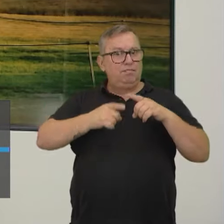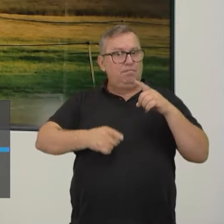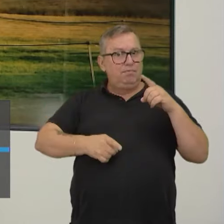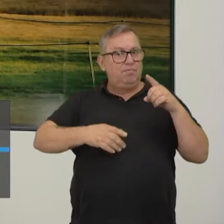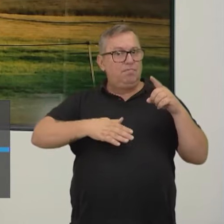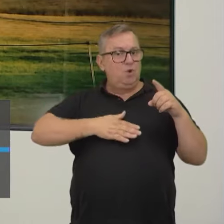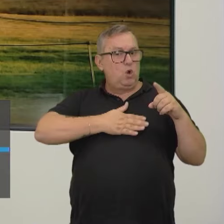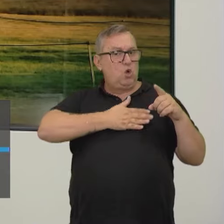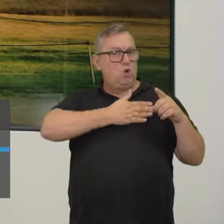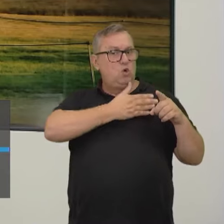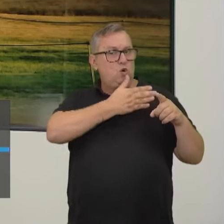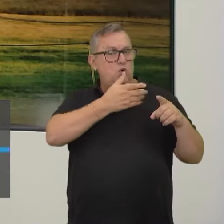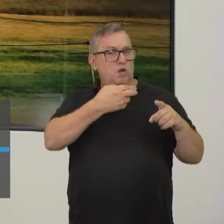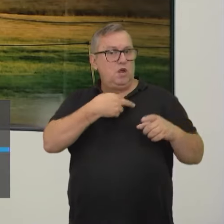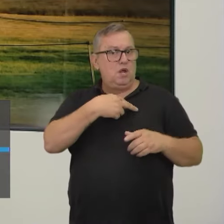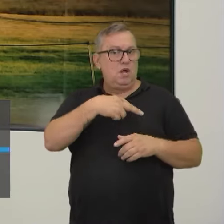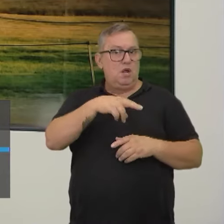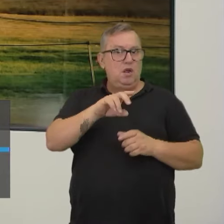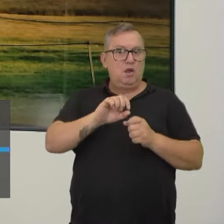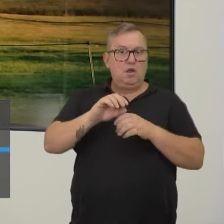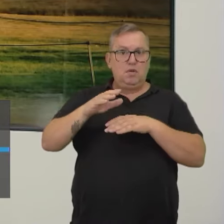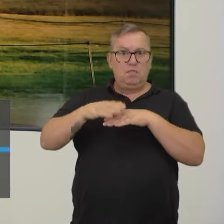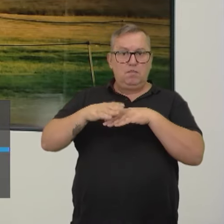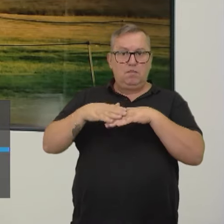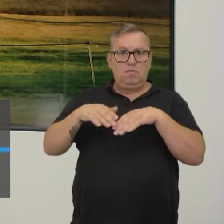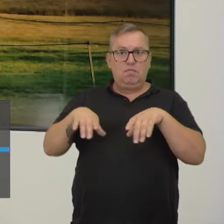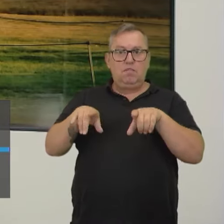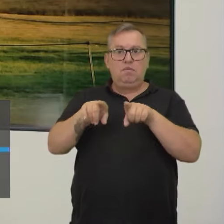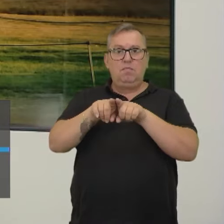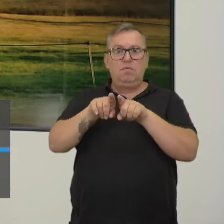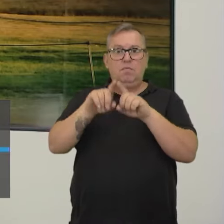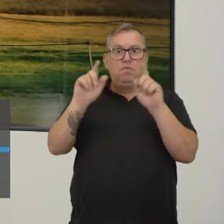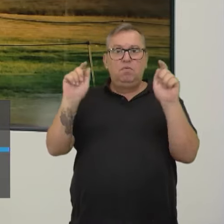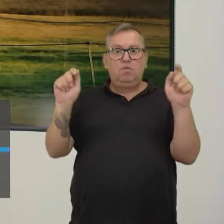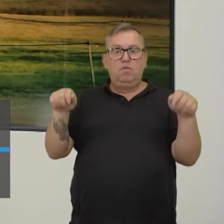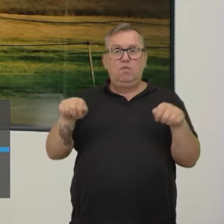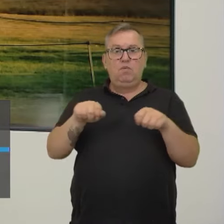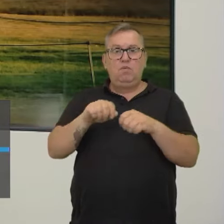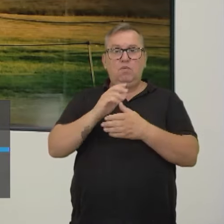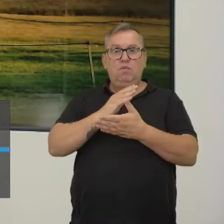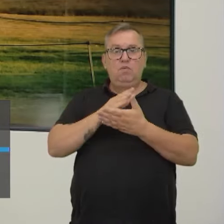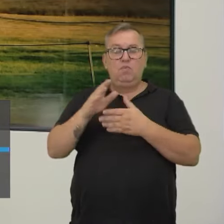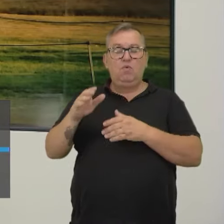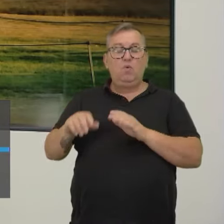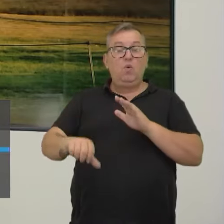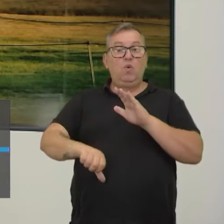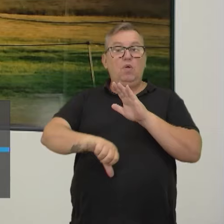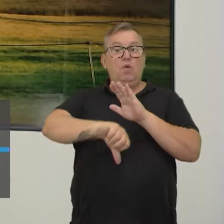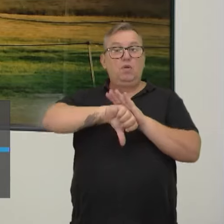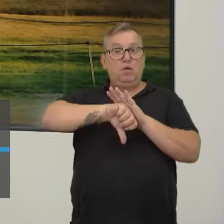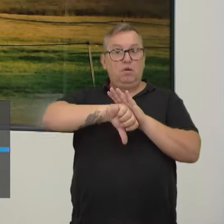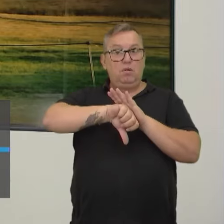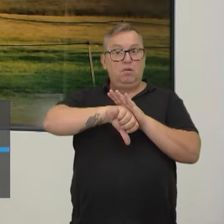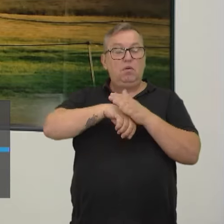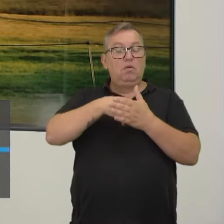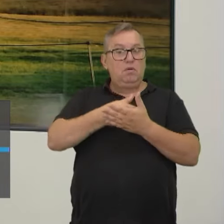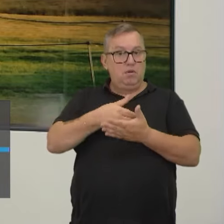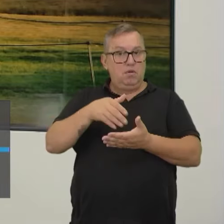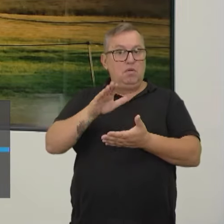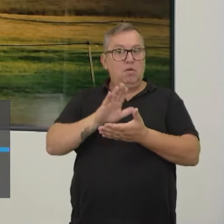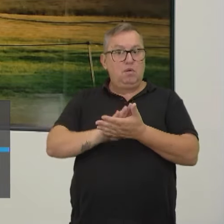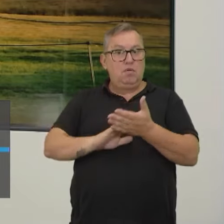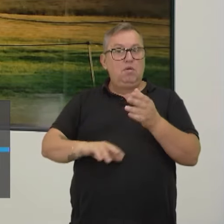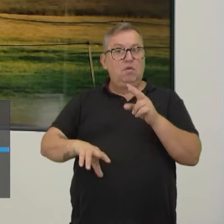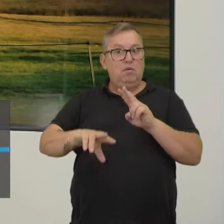religiosa, inclusive quem pratica intolerância religiosa pode estar cometendo um crime que é passível de multa e